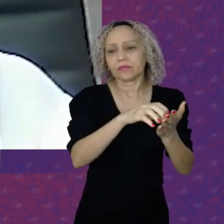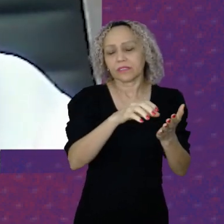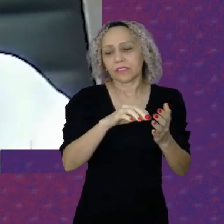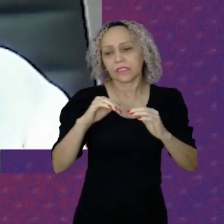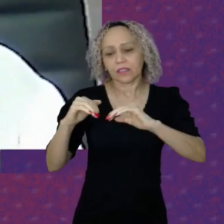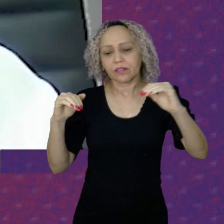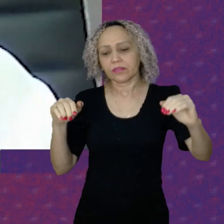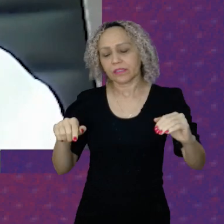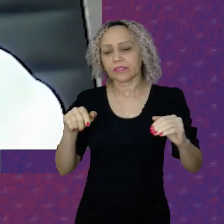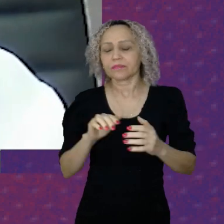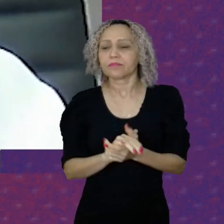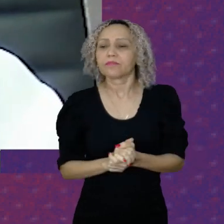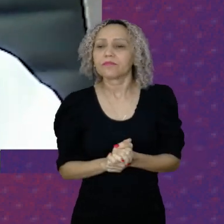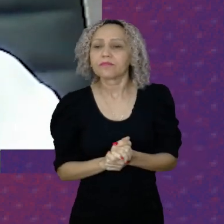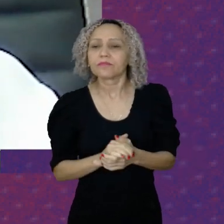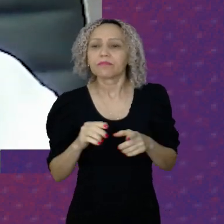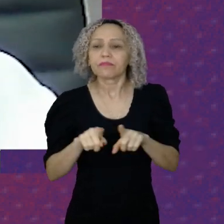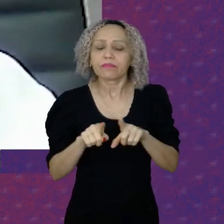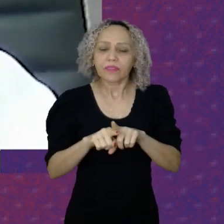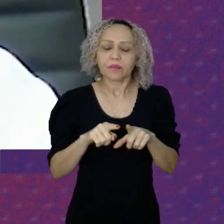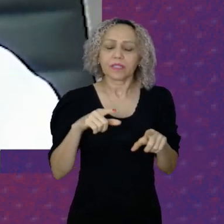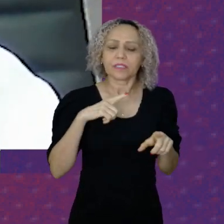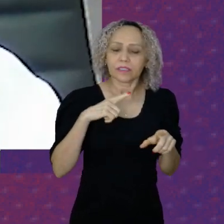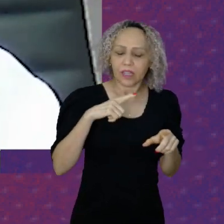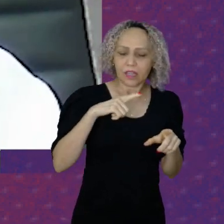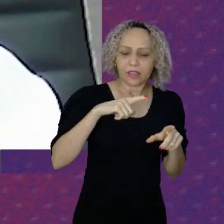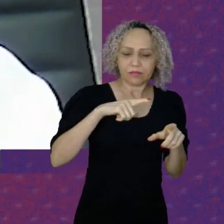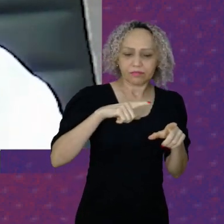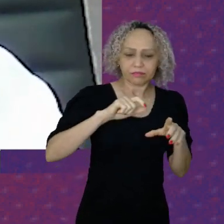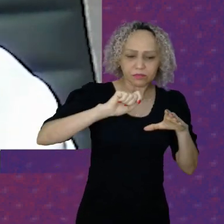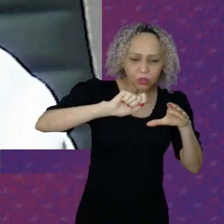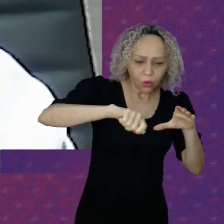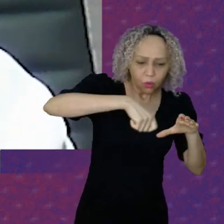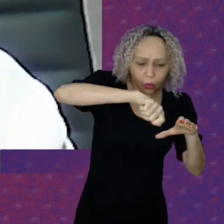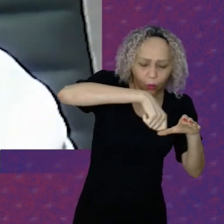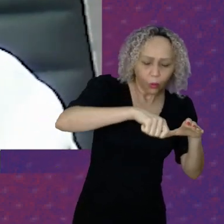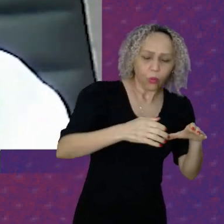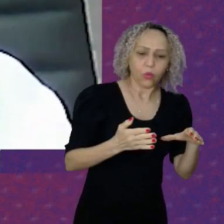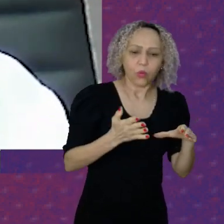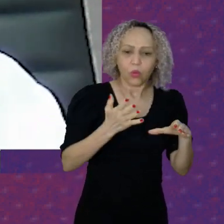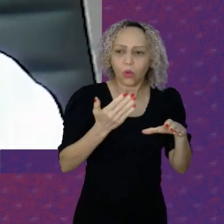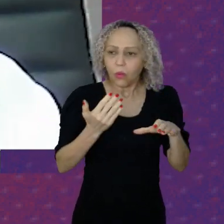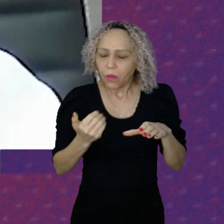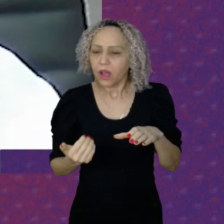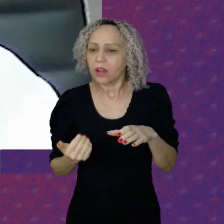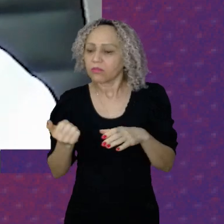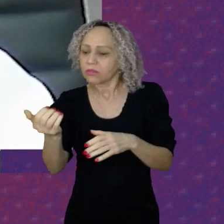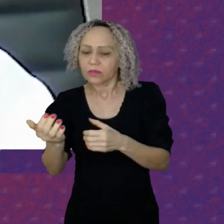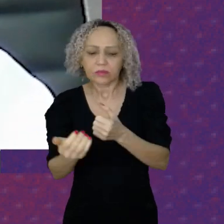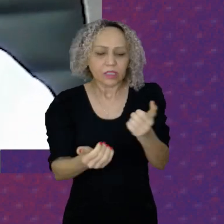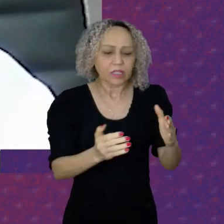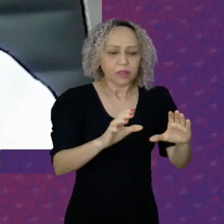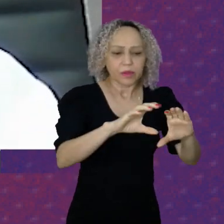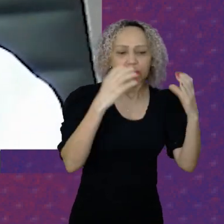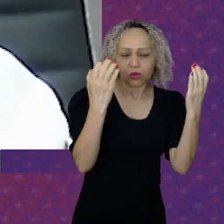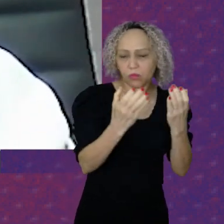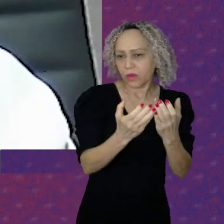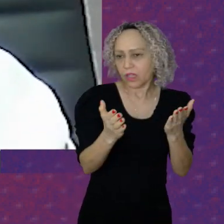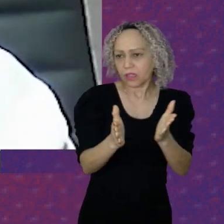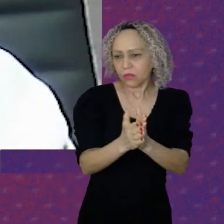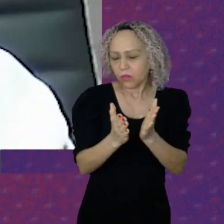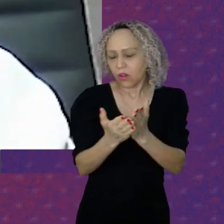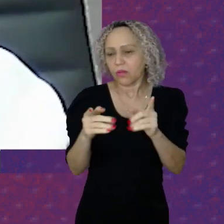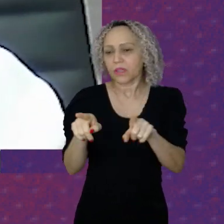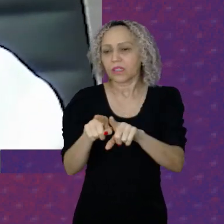compramos alimentos e eles fazem sopão, fazem sopas, fazem entrega de alimentos para as comunidades carentes e para os